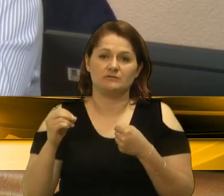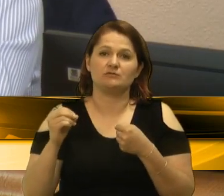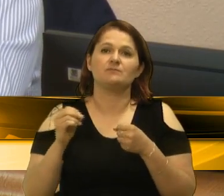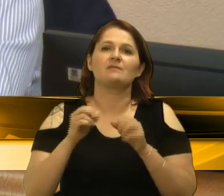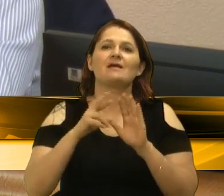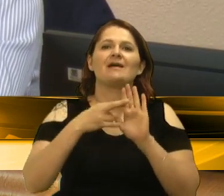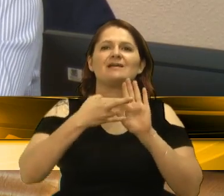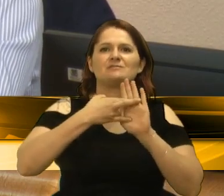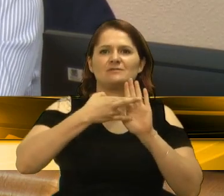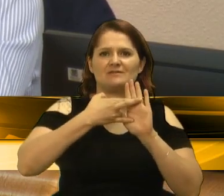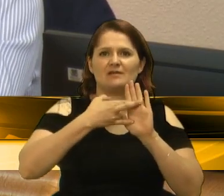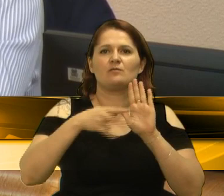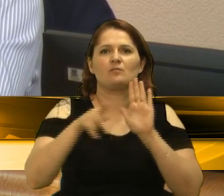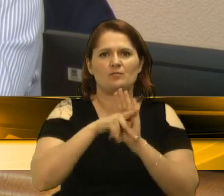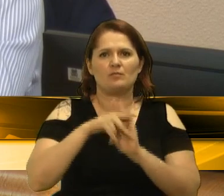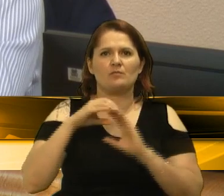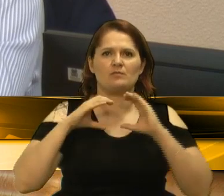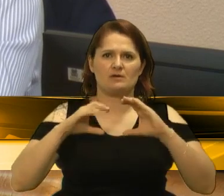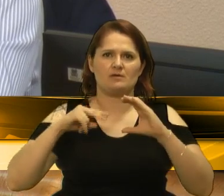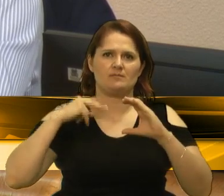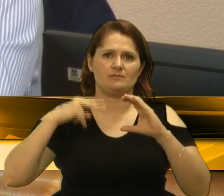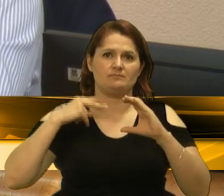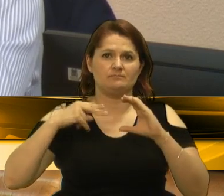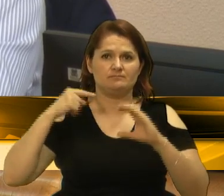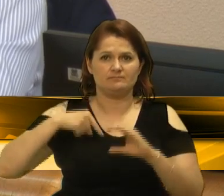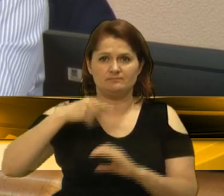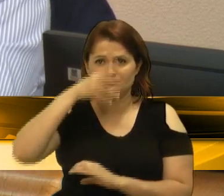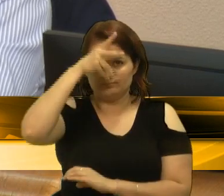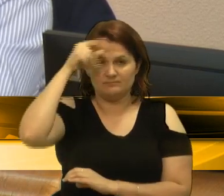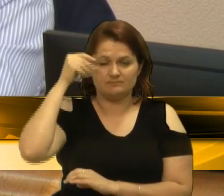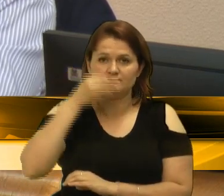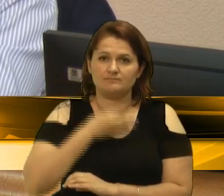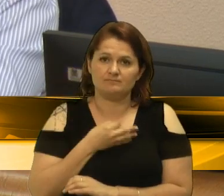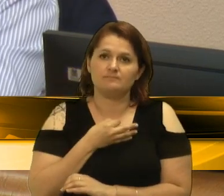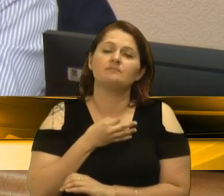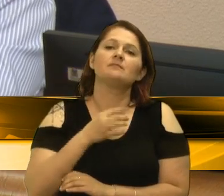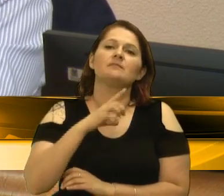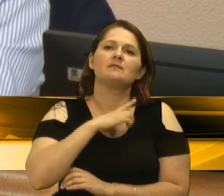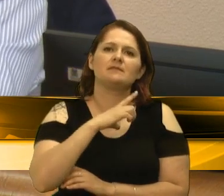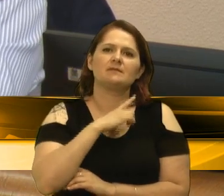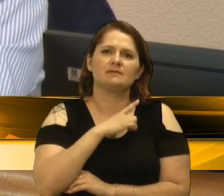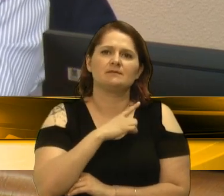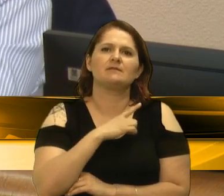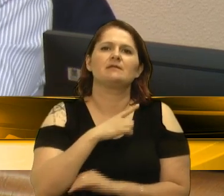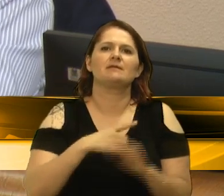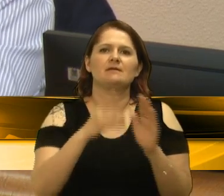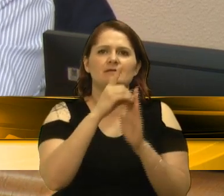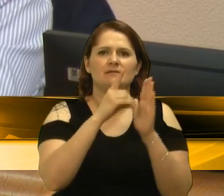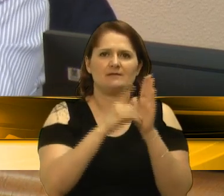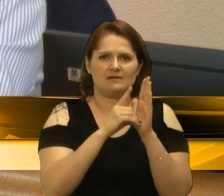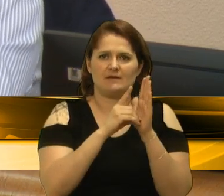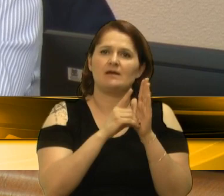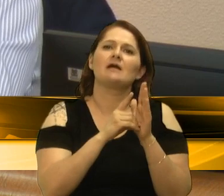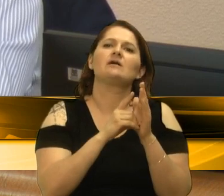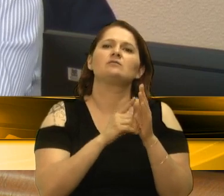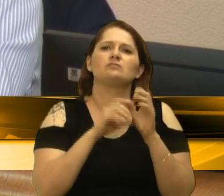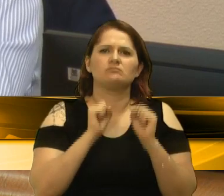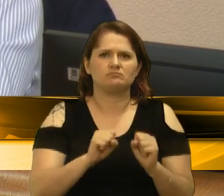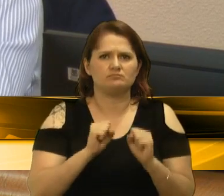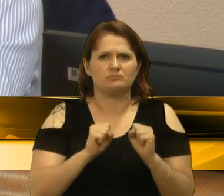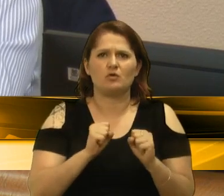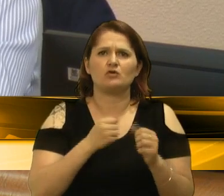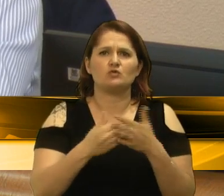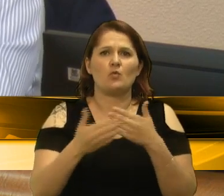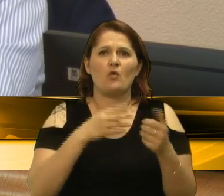Câmara Municipal indicam que a iniciativa para propor o projeto de decreto legislativo com este conteúdo poderá ser exercido por